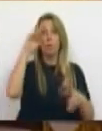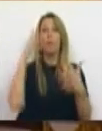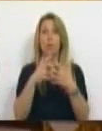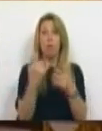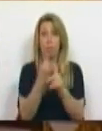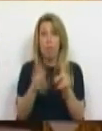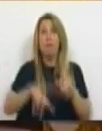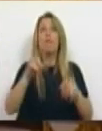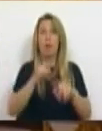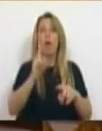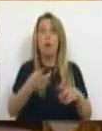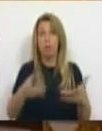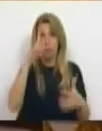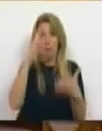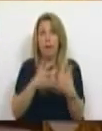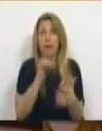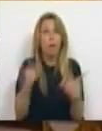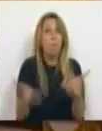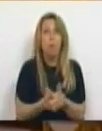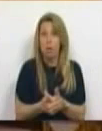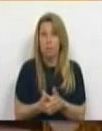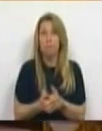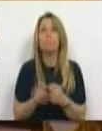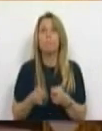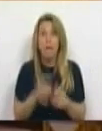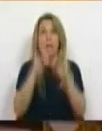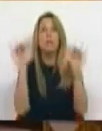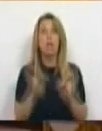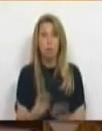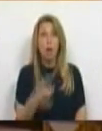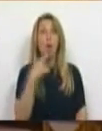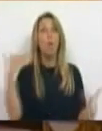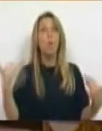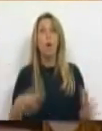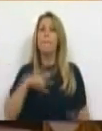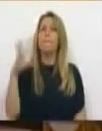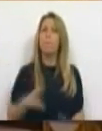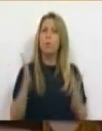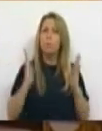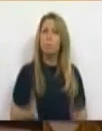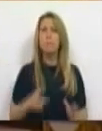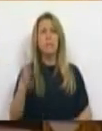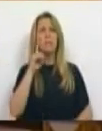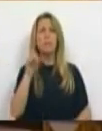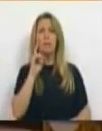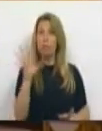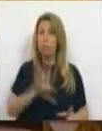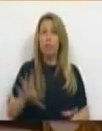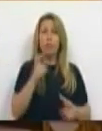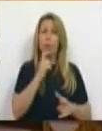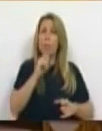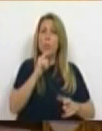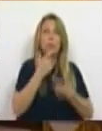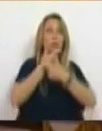morte. A tensão internacional é enorme, como sabe. Portugal deve defender por todos os meios possíveis a